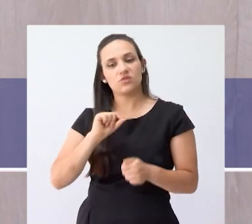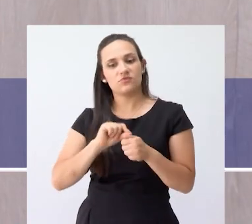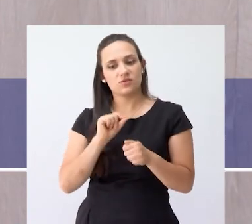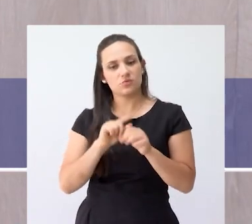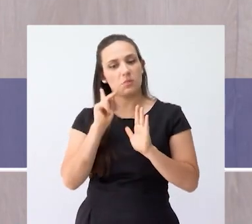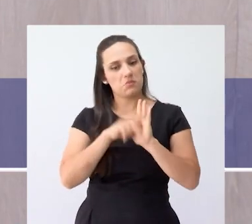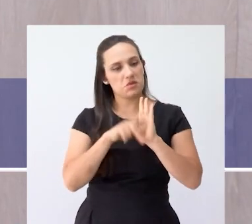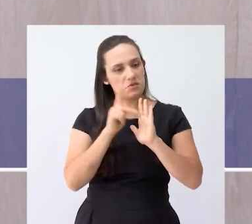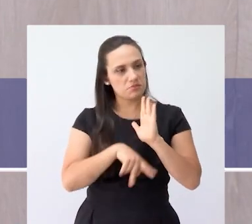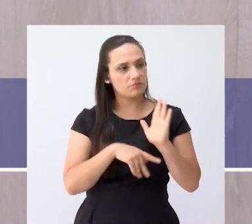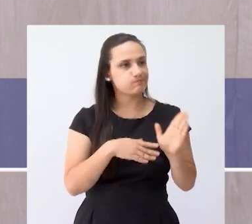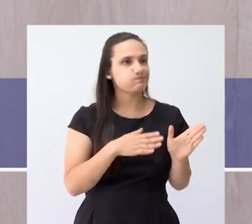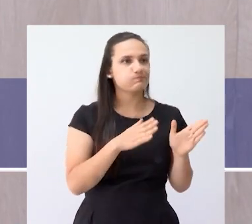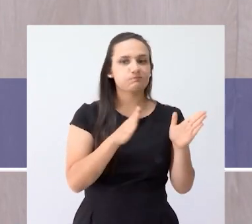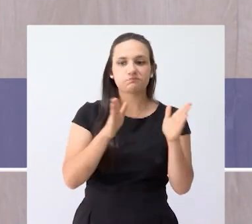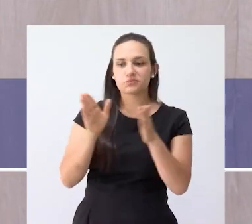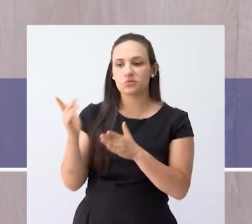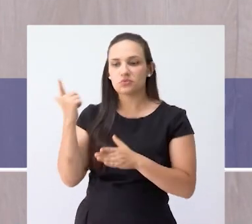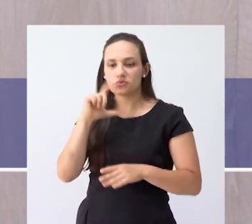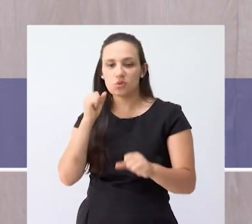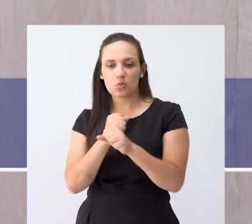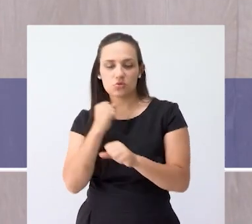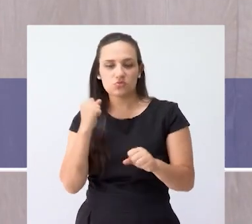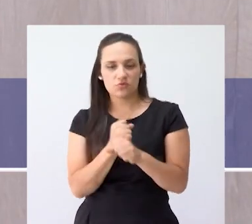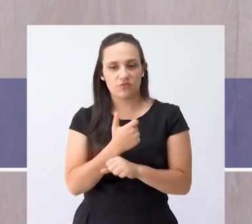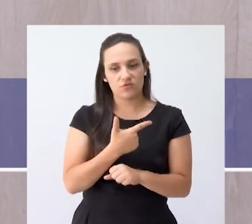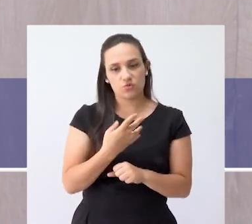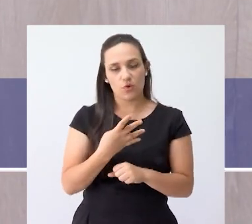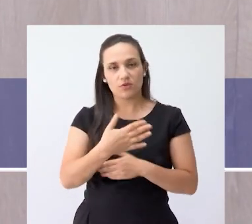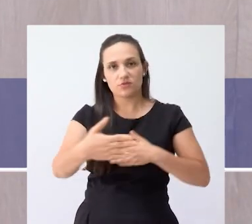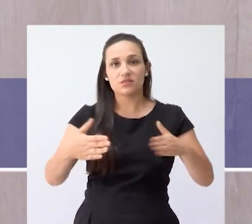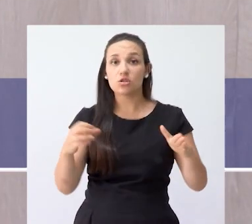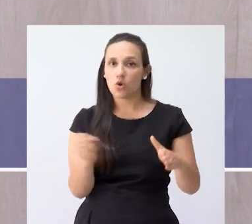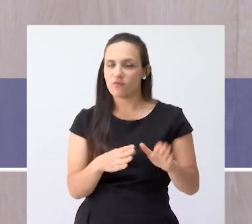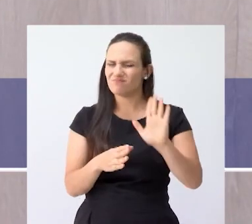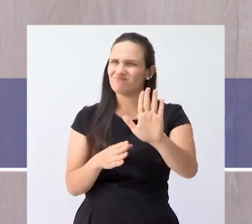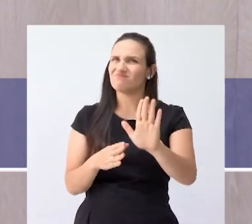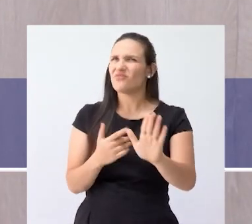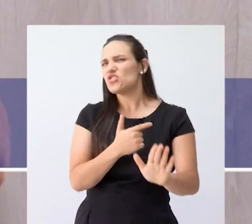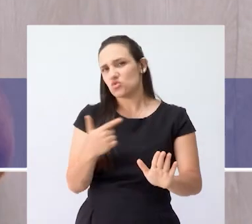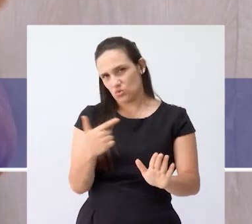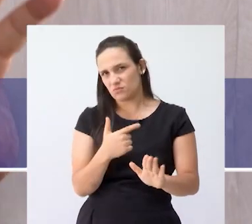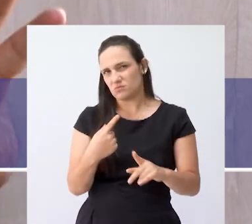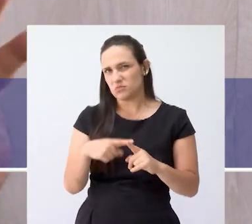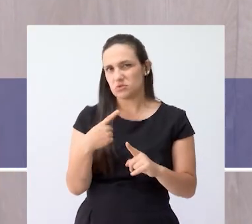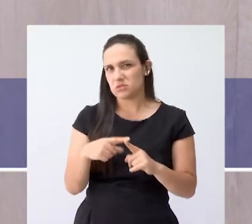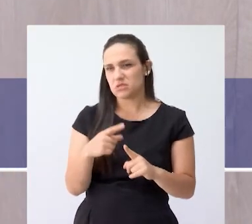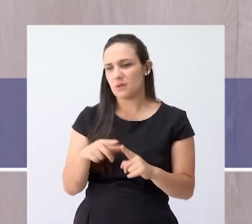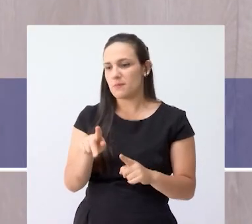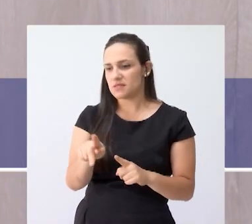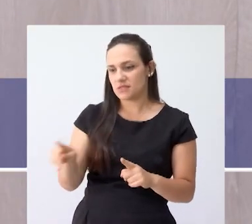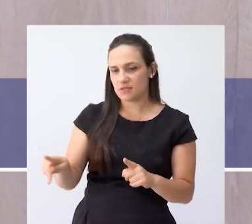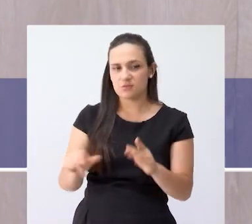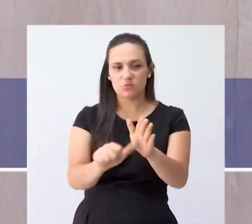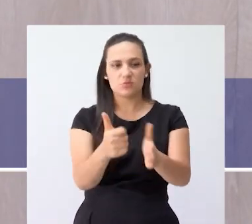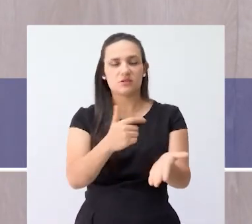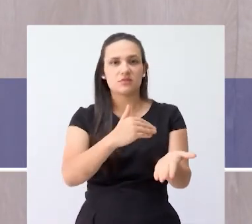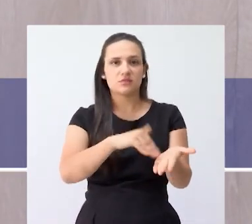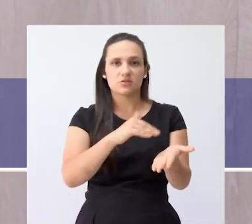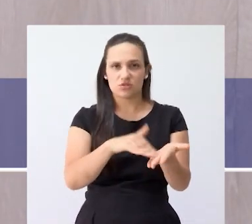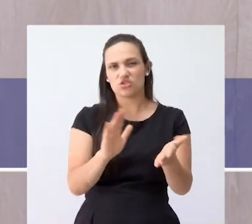aqui 24 gabinetes novos, 24 não, 22, porque a presidência e a primeira